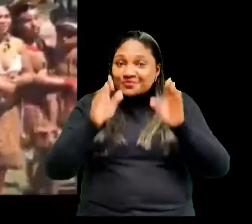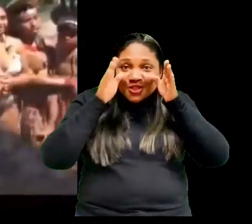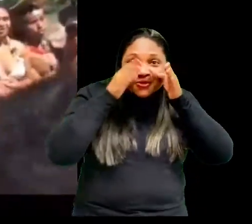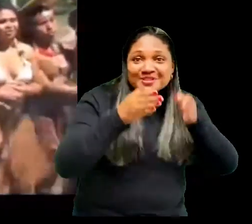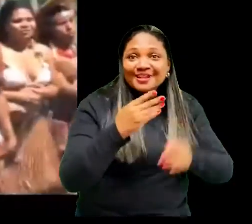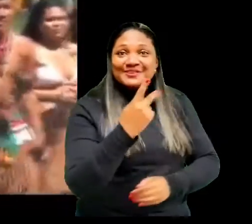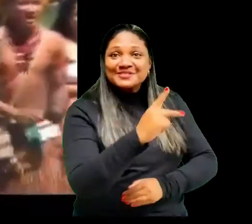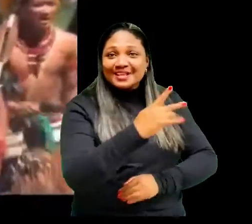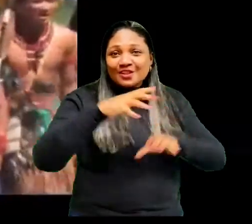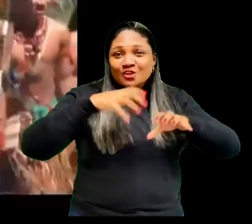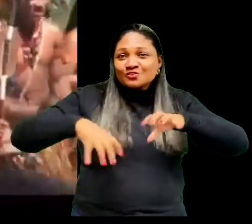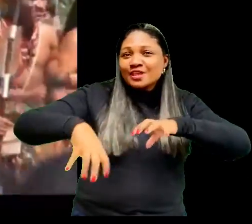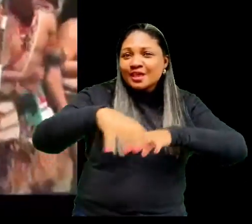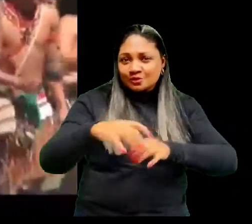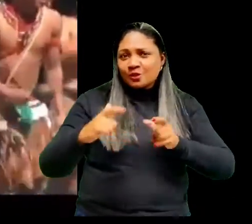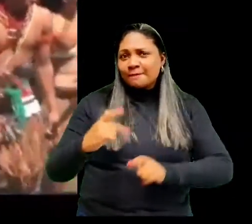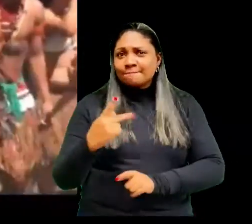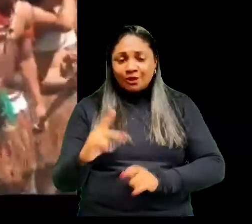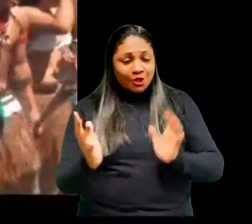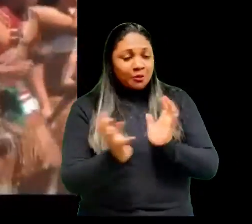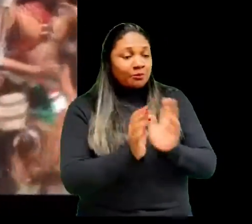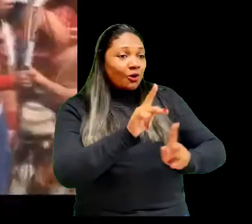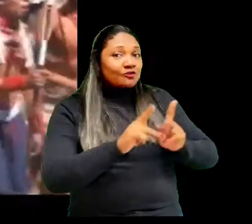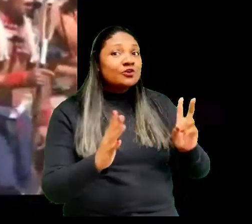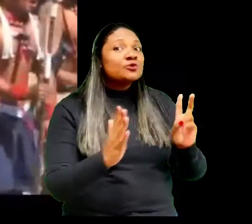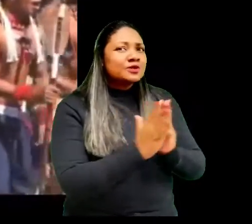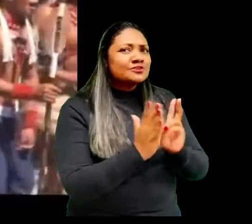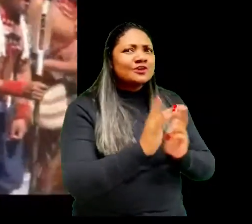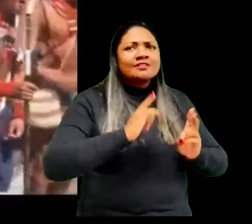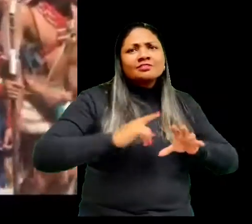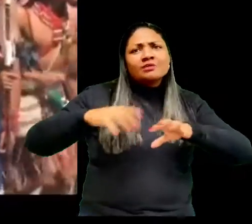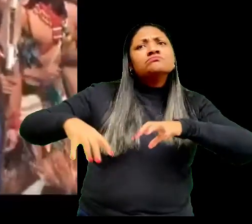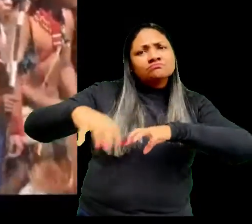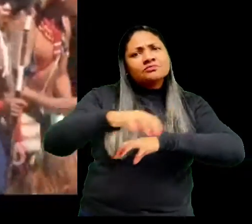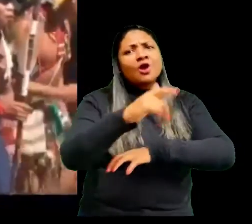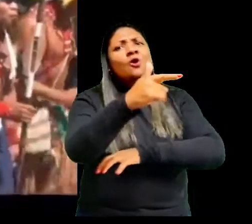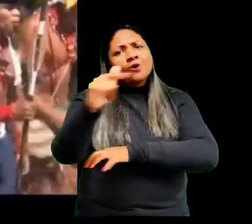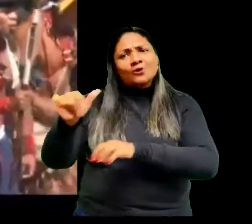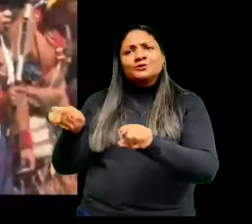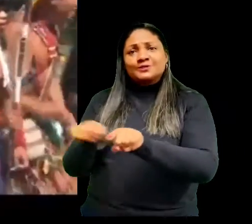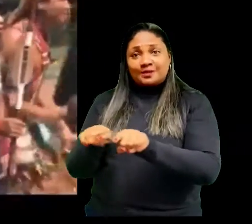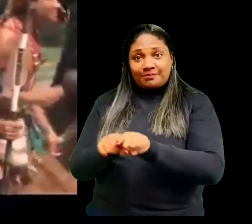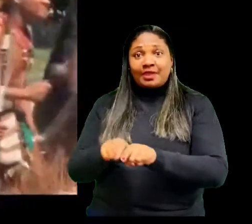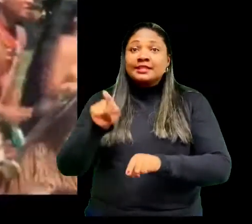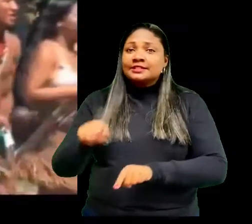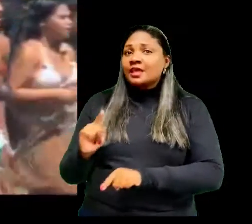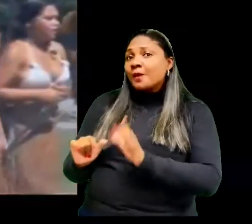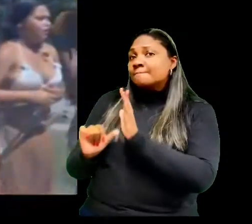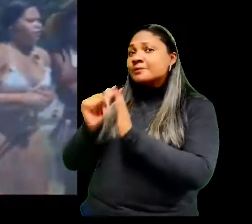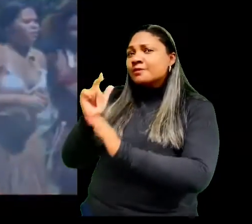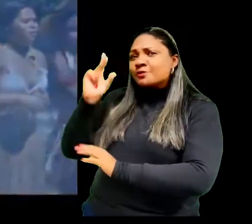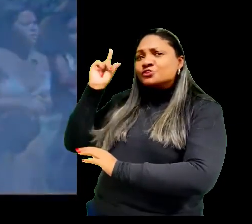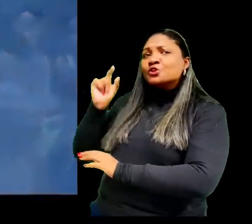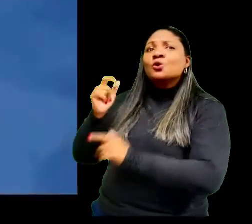Concentrados em sua maioria na aldeia de Barra Velha, os pataxós têm ainda outros núcleos de povoamento. O mais antigo